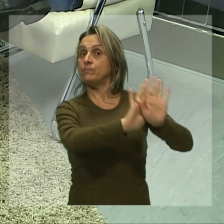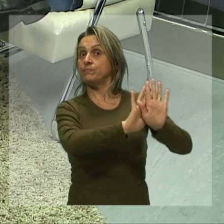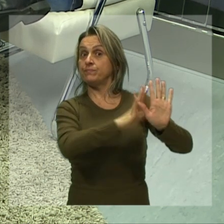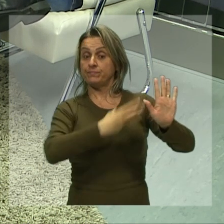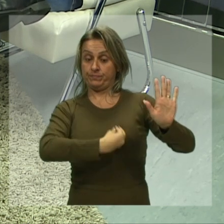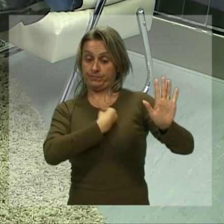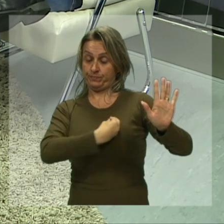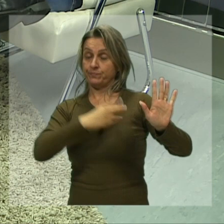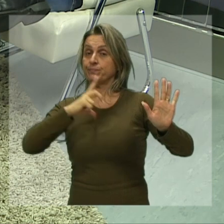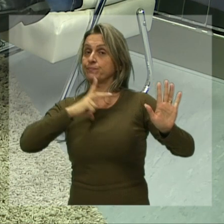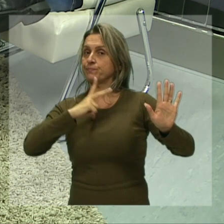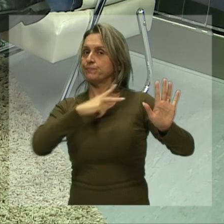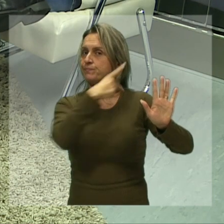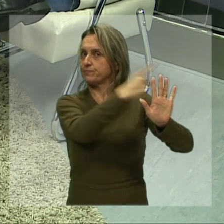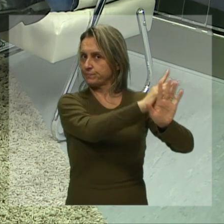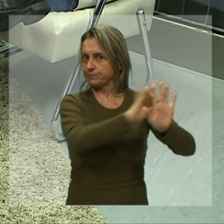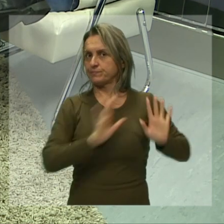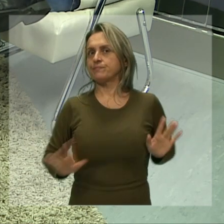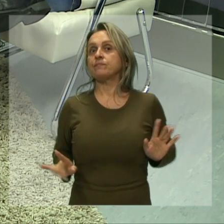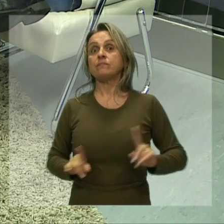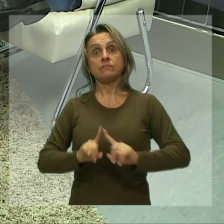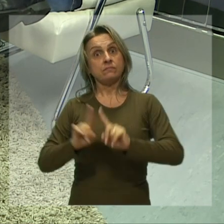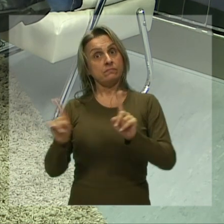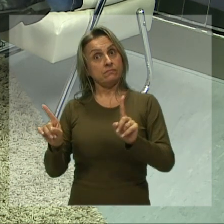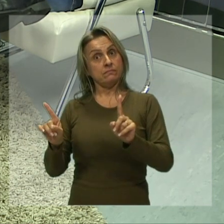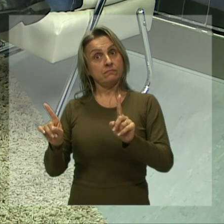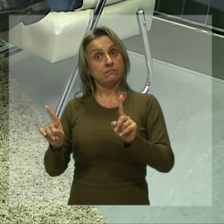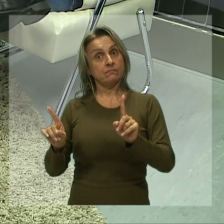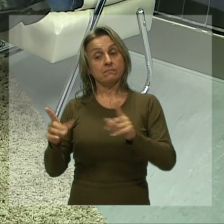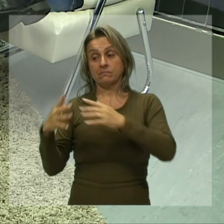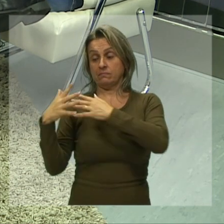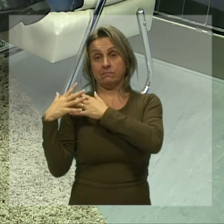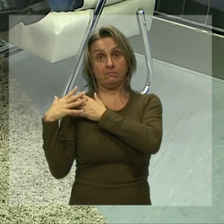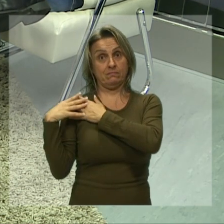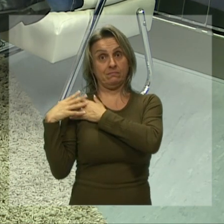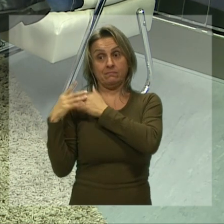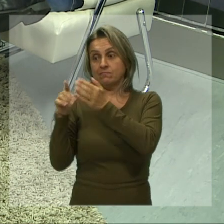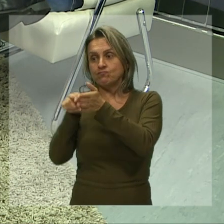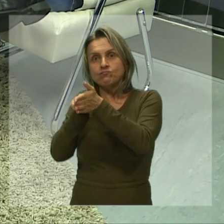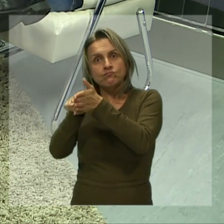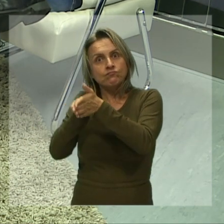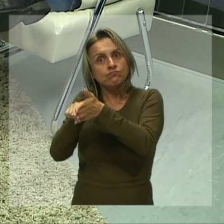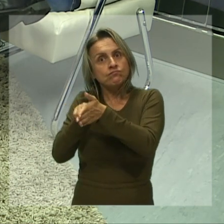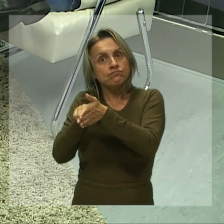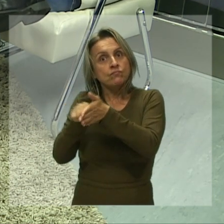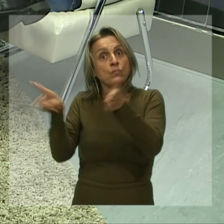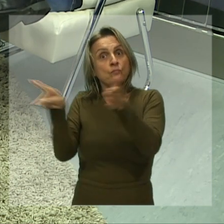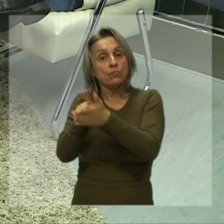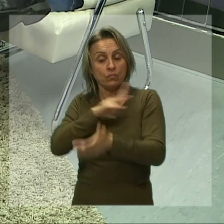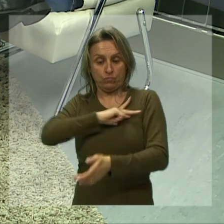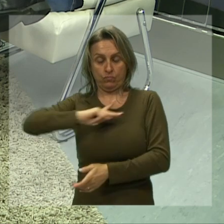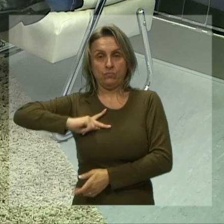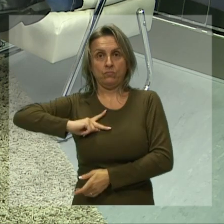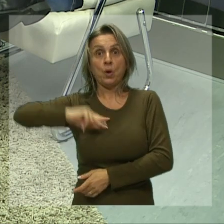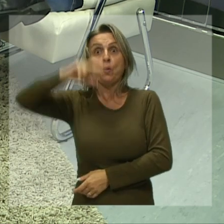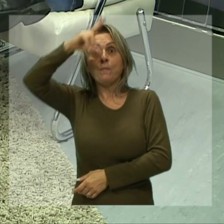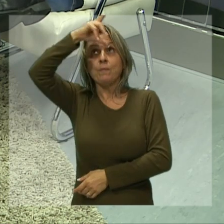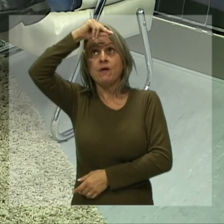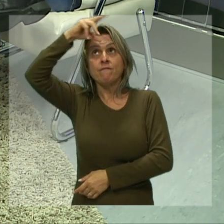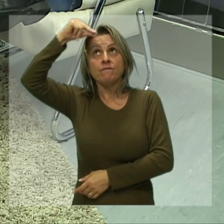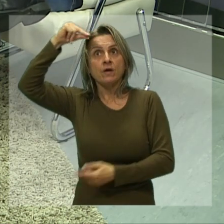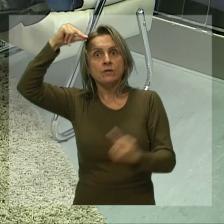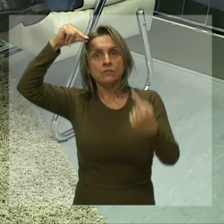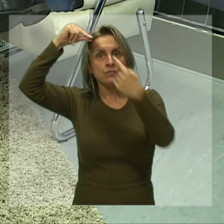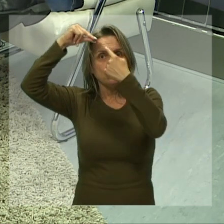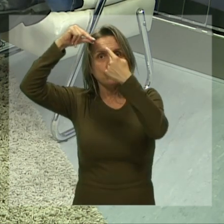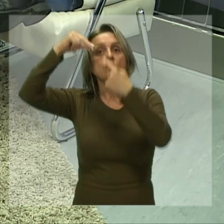dele não me interessa. Agora, a investidura dele num cargo de ente público, o prefeito, aí me interessa, porque a minha